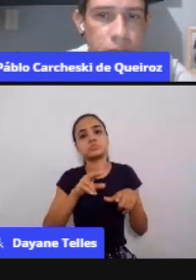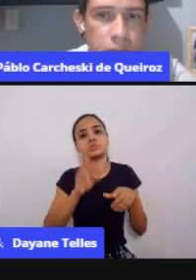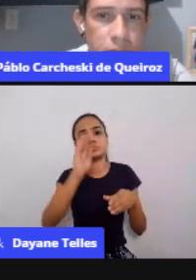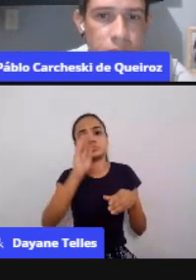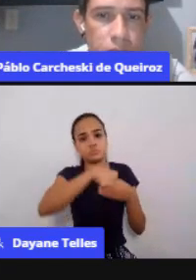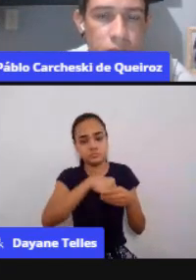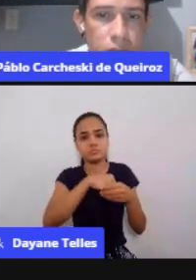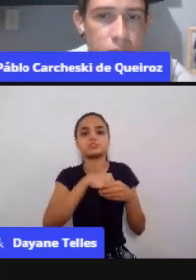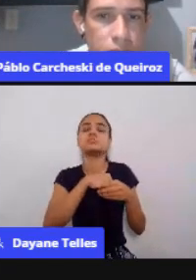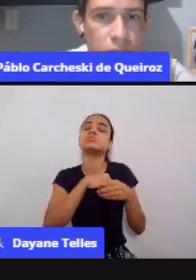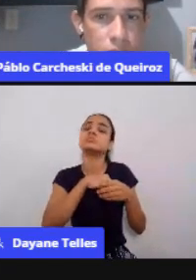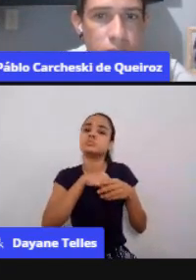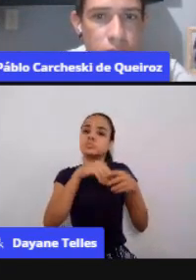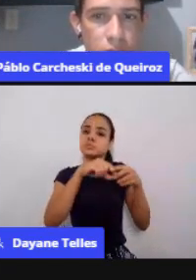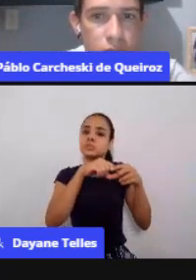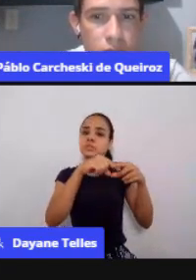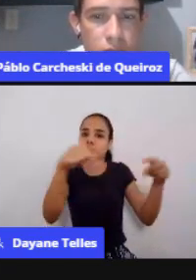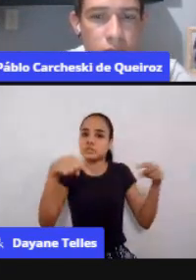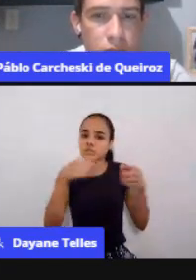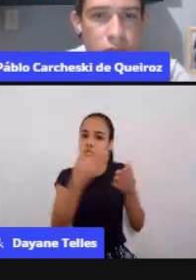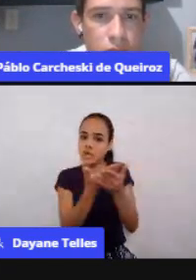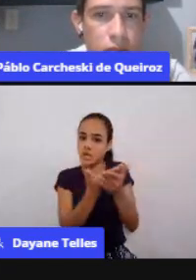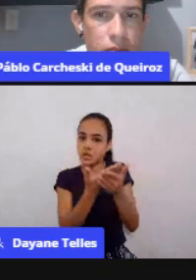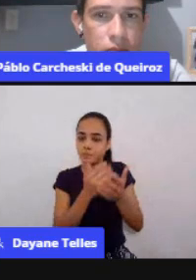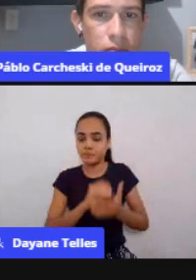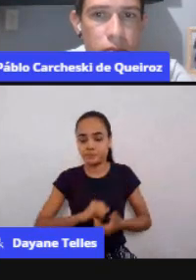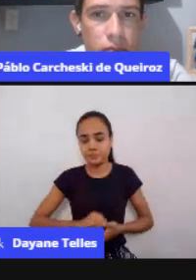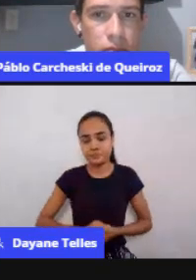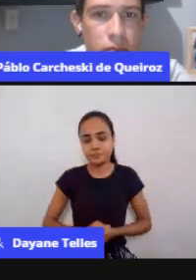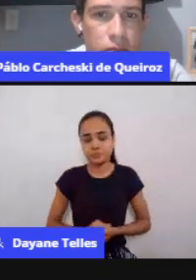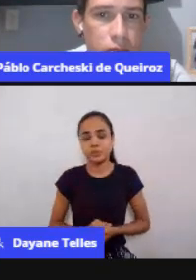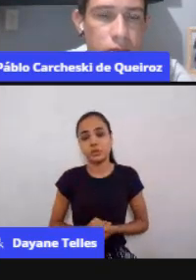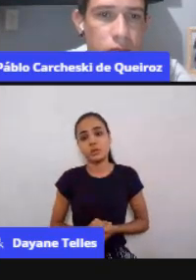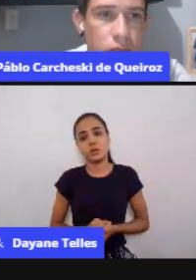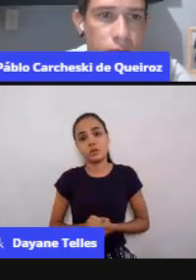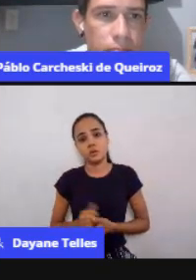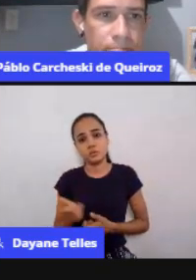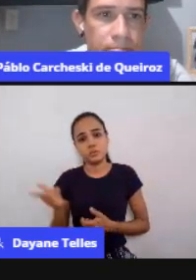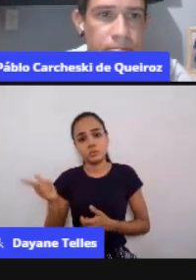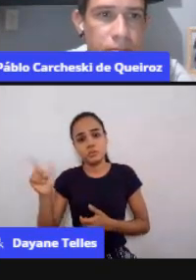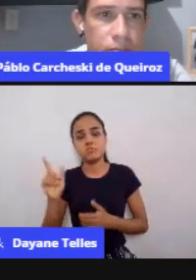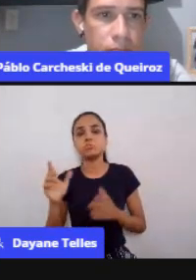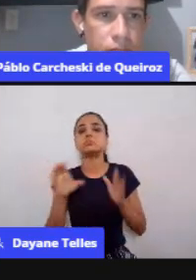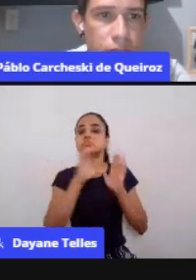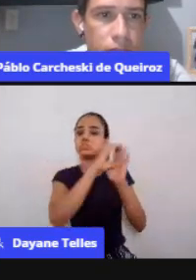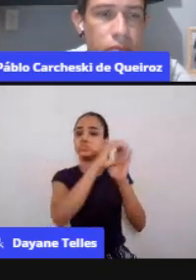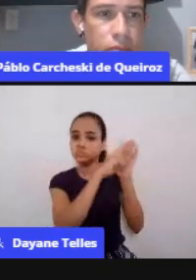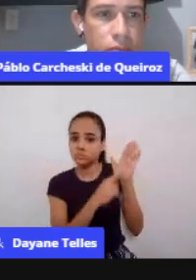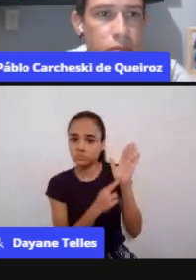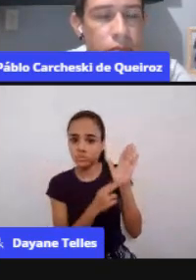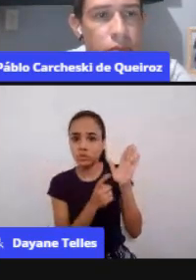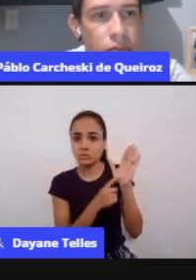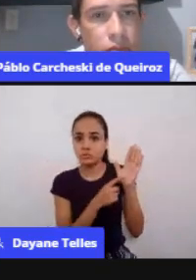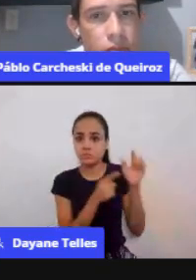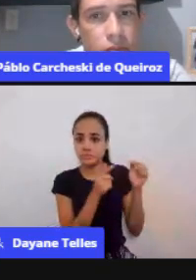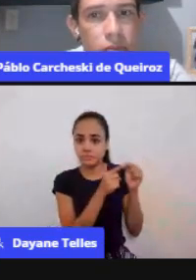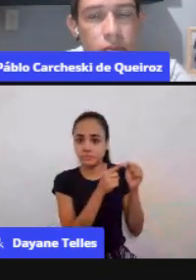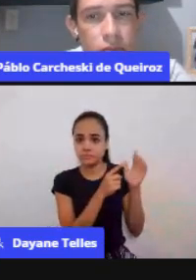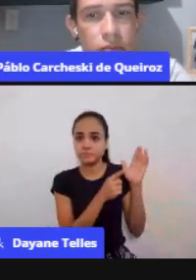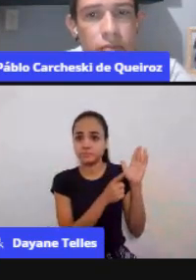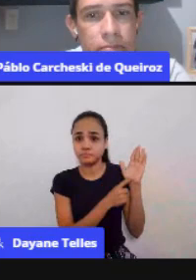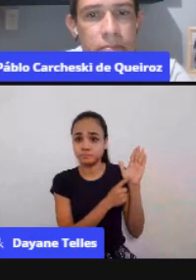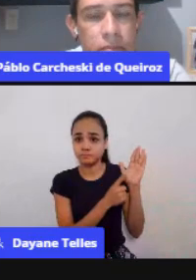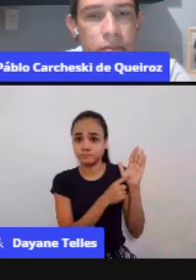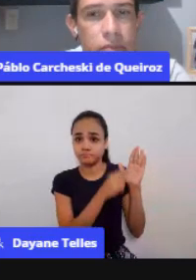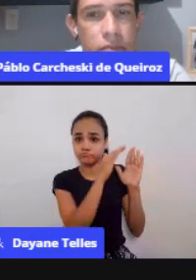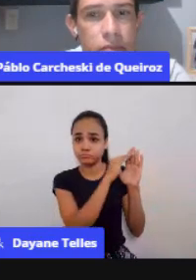no nosso referencial curricular da REM e agora também no referencial curricular circunstancial, existem algumas habilidades que elas